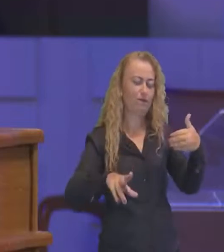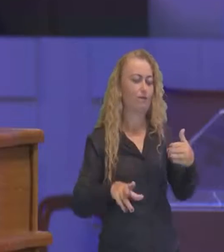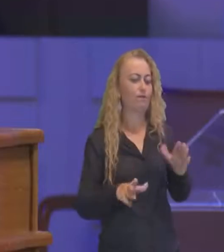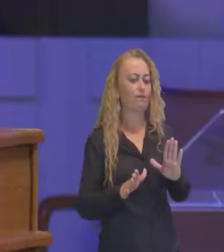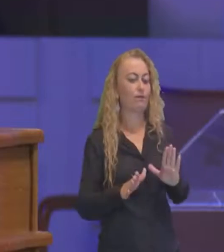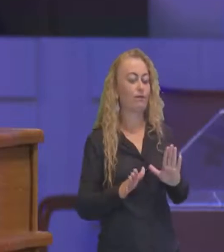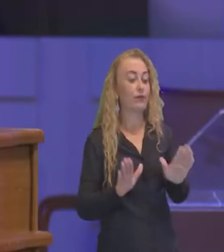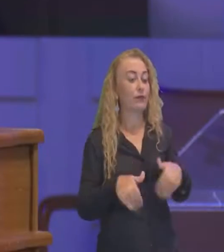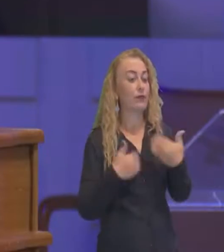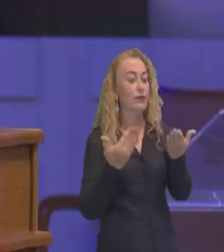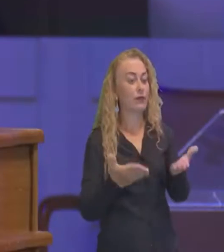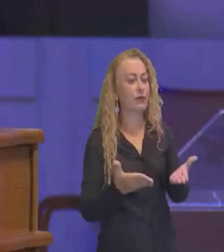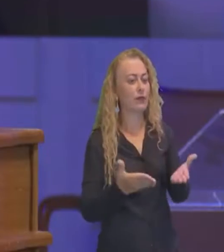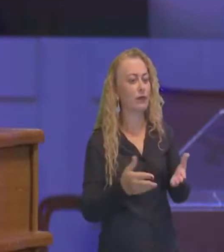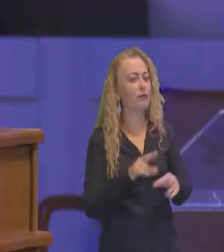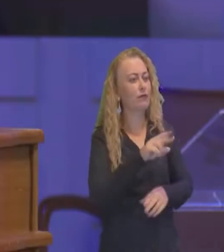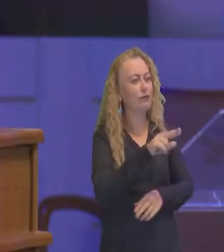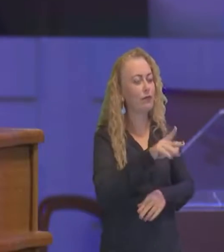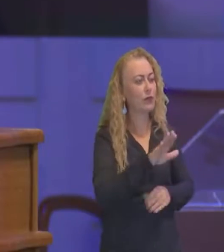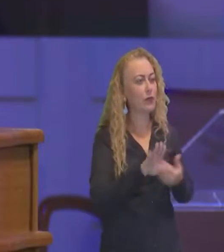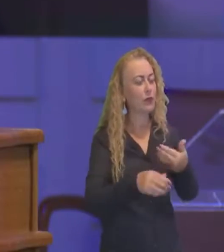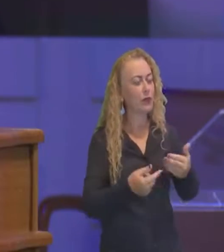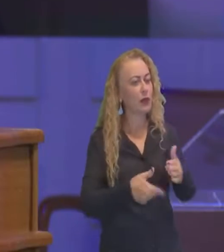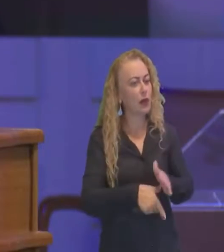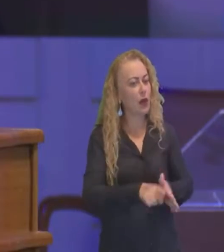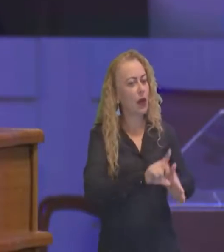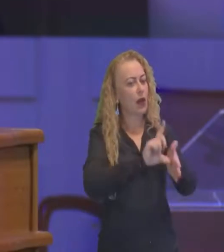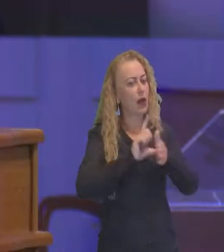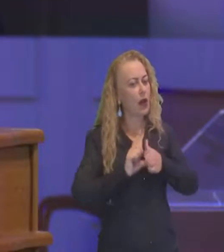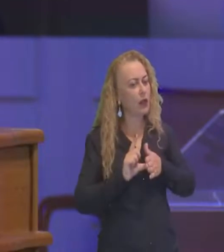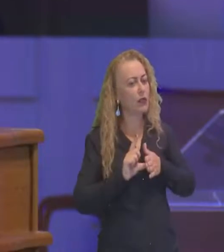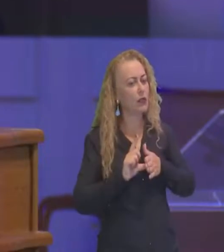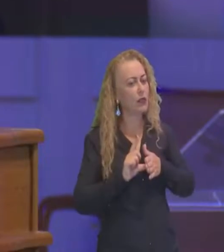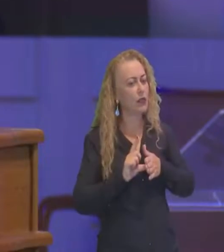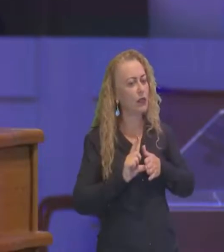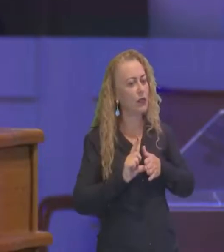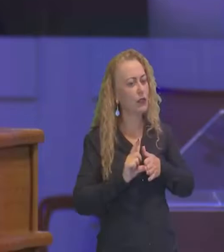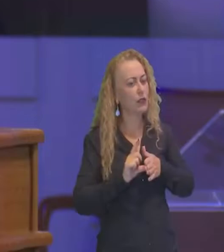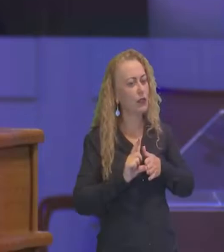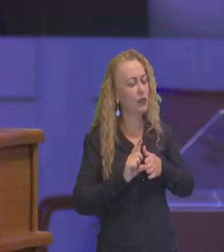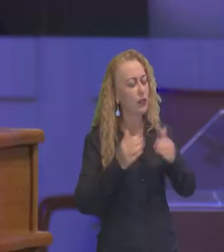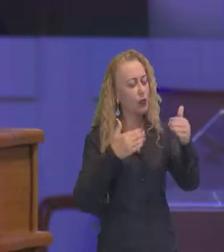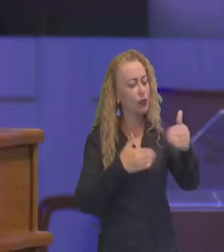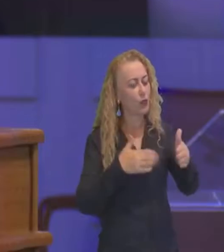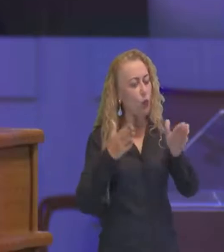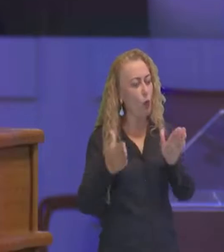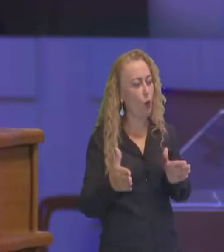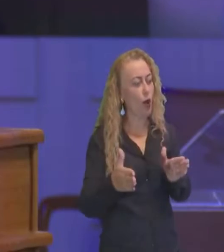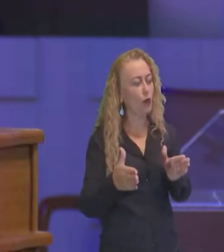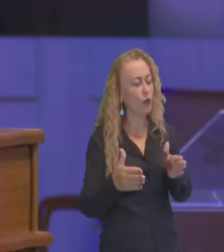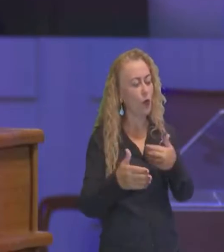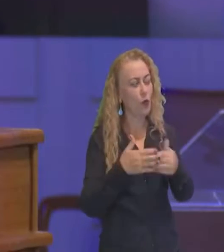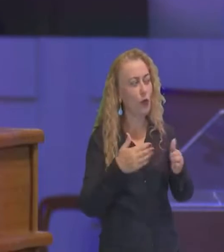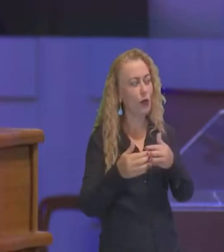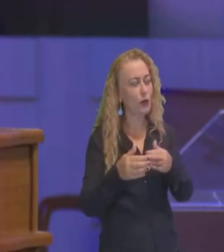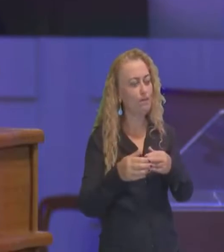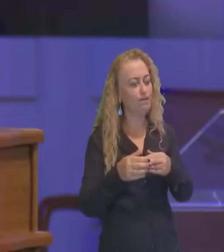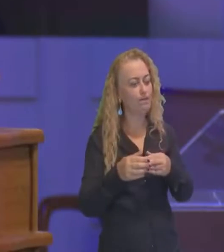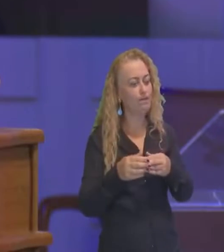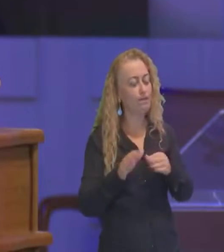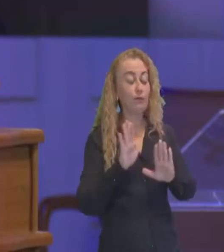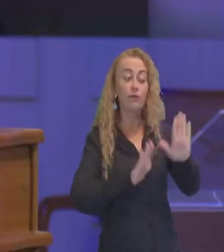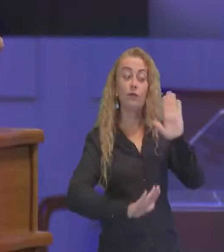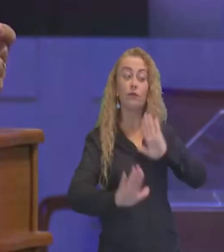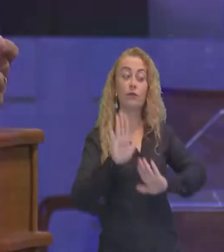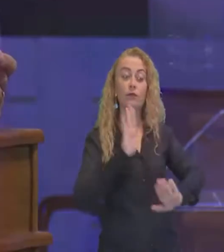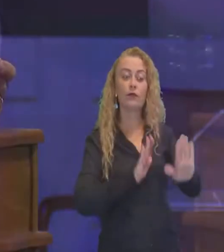e minha querida irmã, antes de entrar nesse quarto, cuidado, porque você